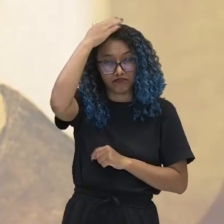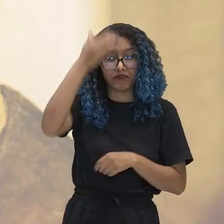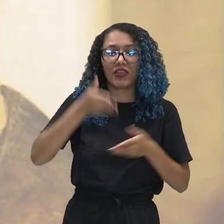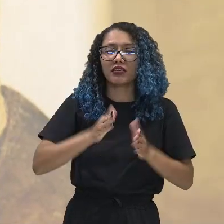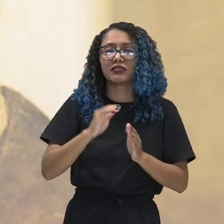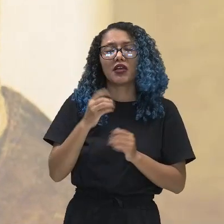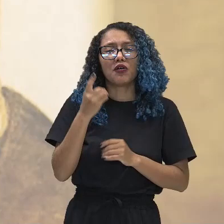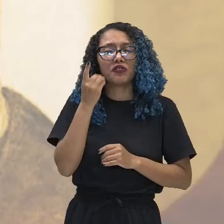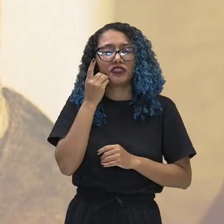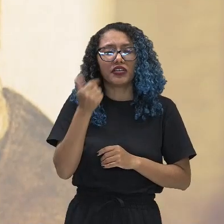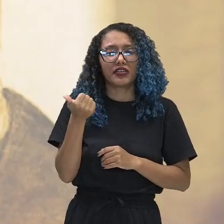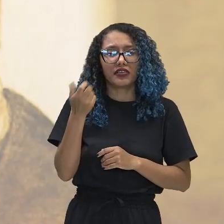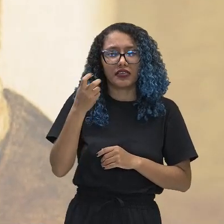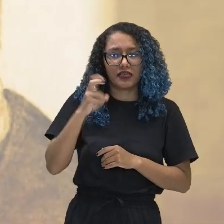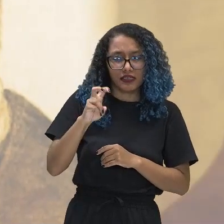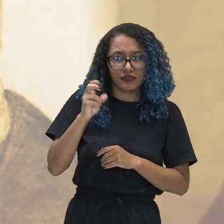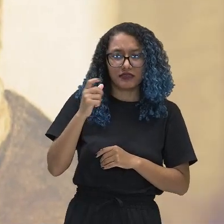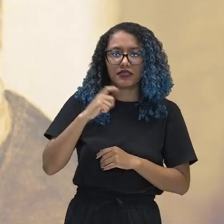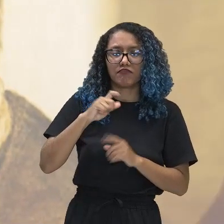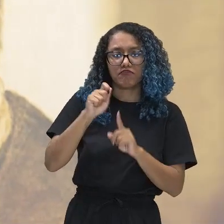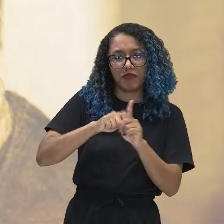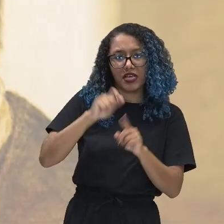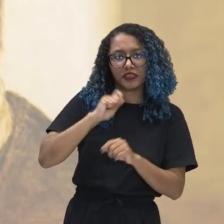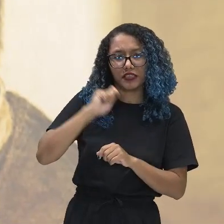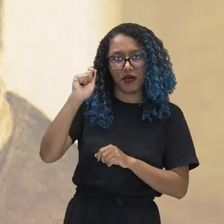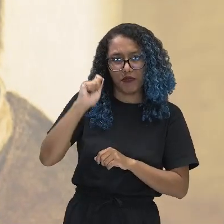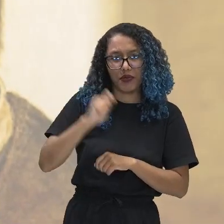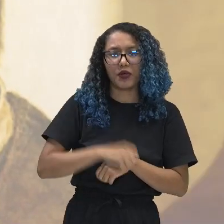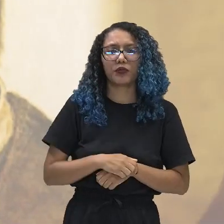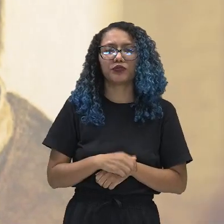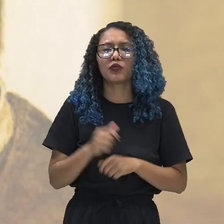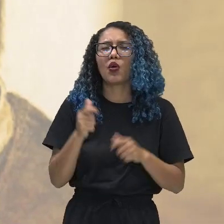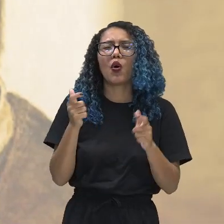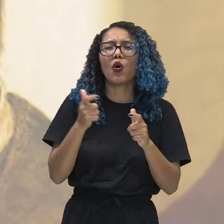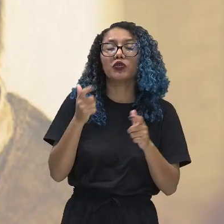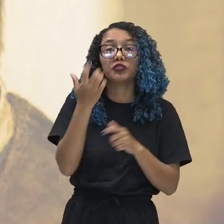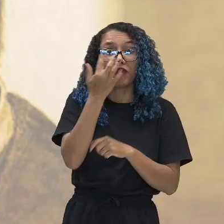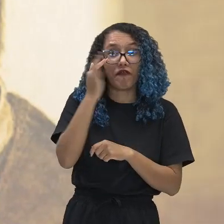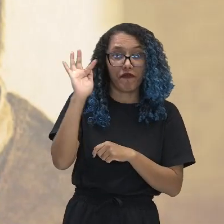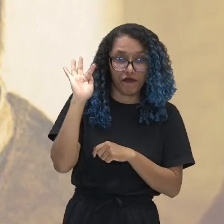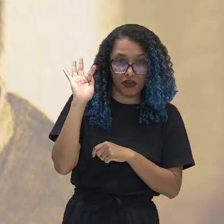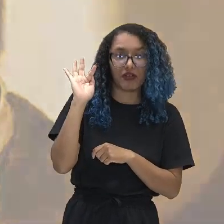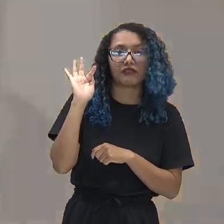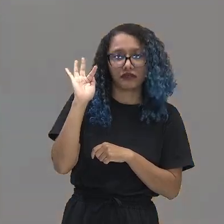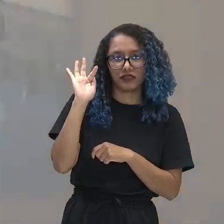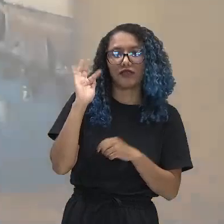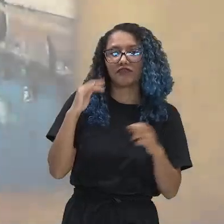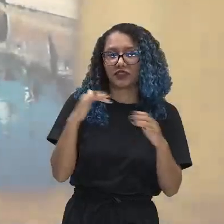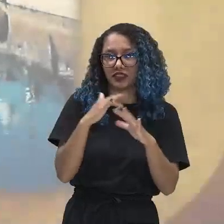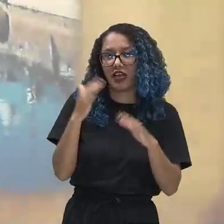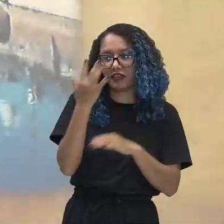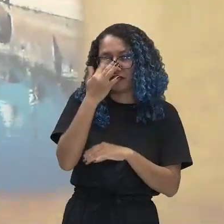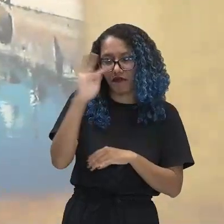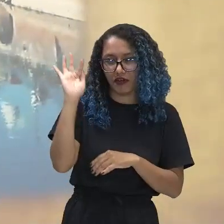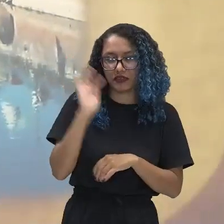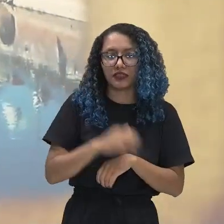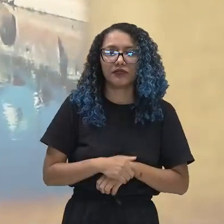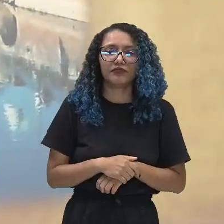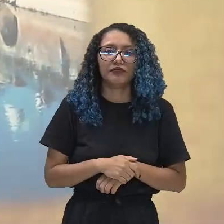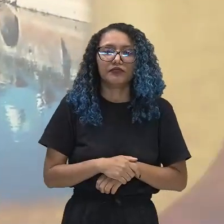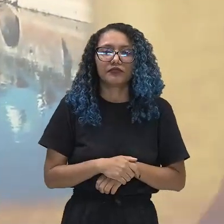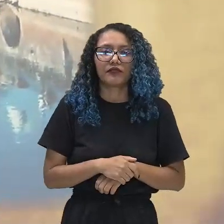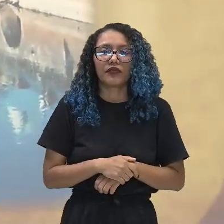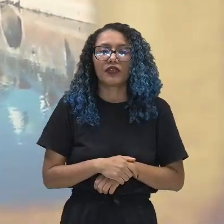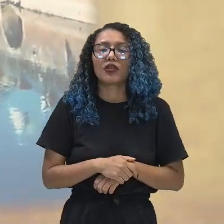de 1858 na cidade de Épinal, Alsácia, França. Iniciou os estudos em sua